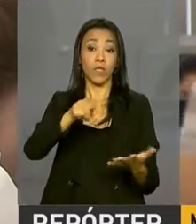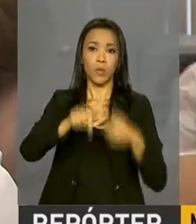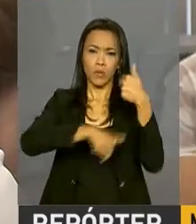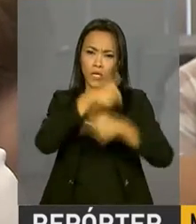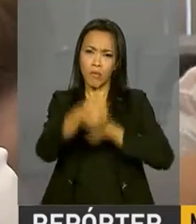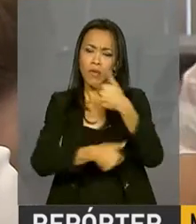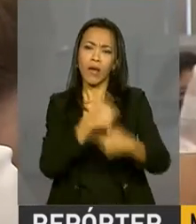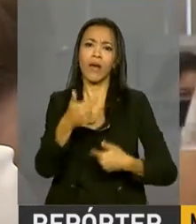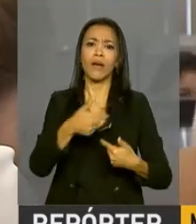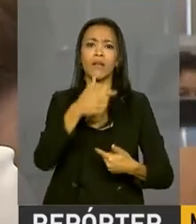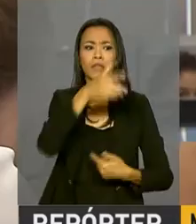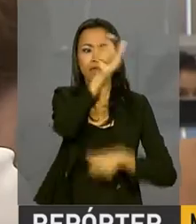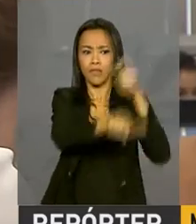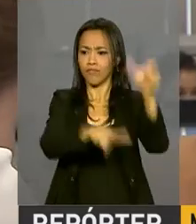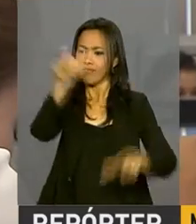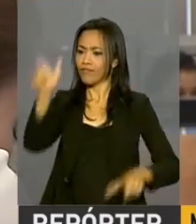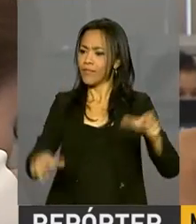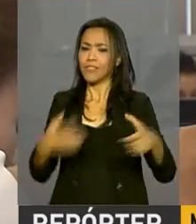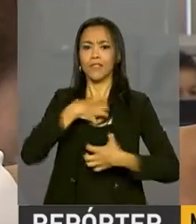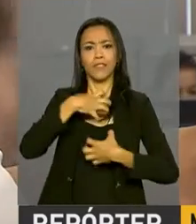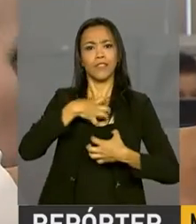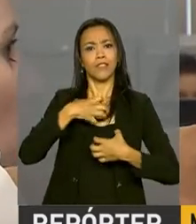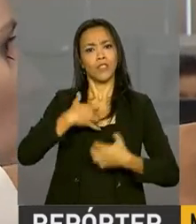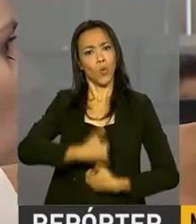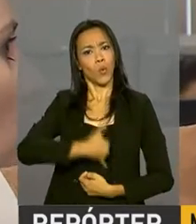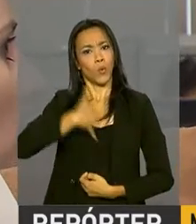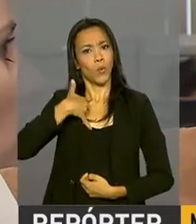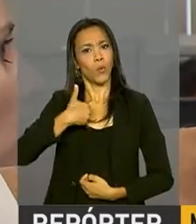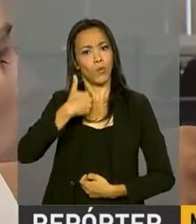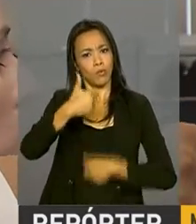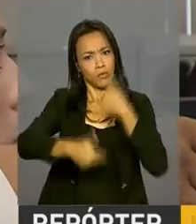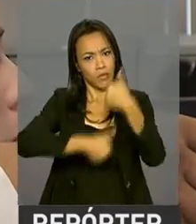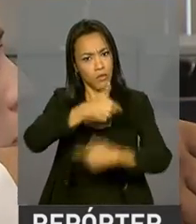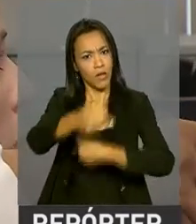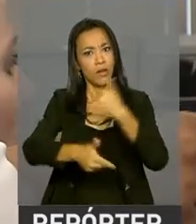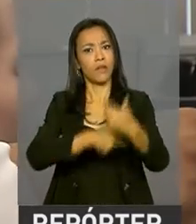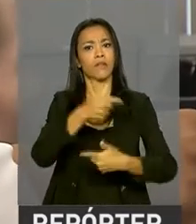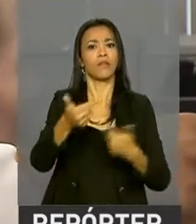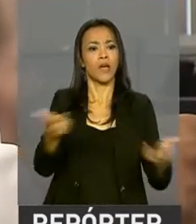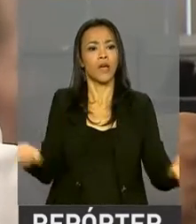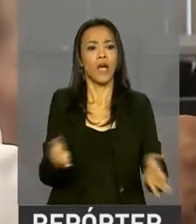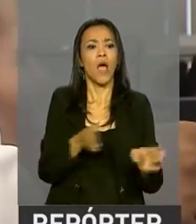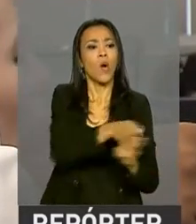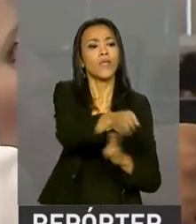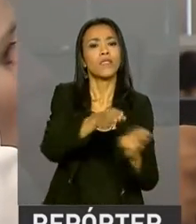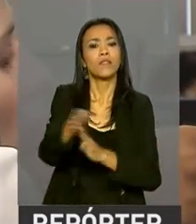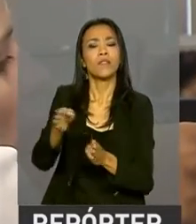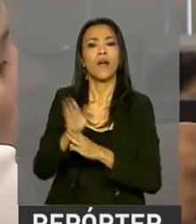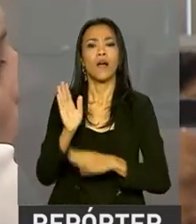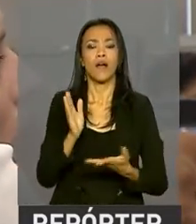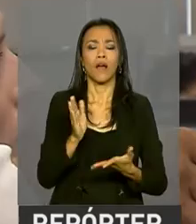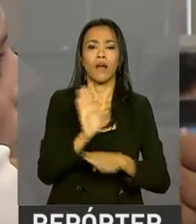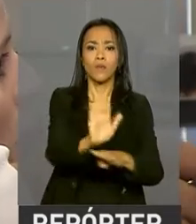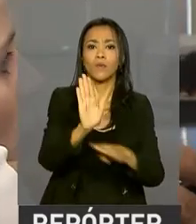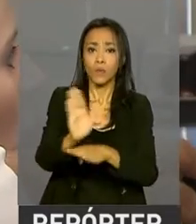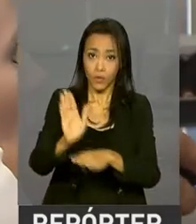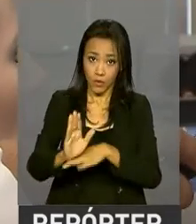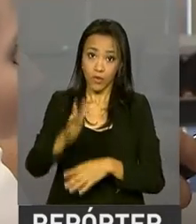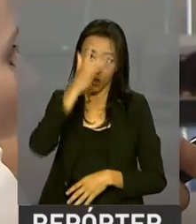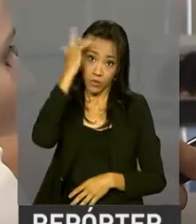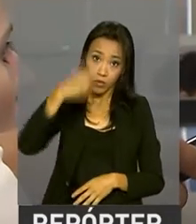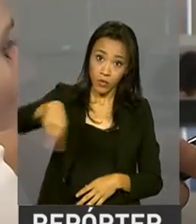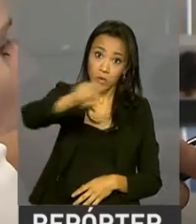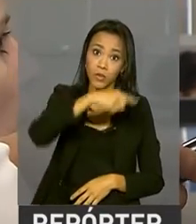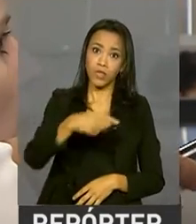os empregados e de grande orgulho os empregados estão muito orgulhosos de poder contribuir com essa injeção e vai ver de